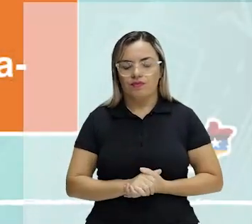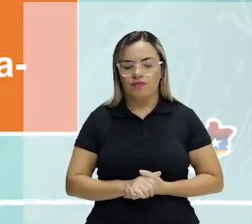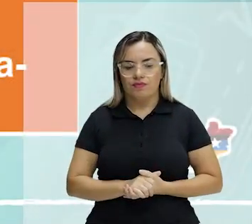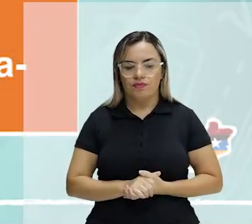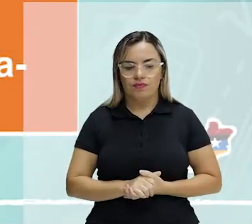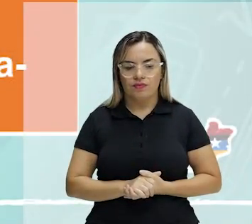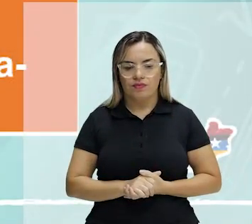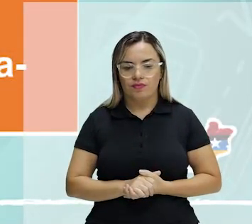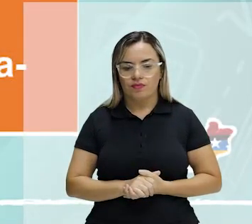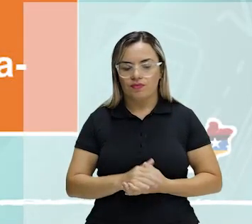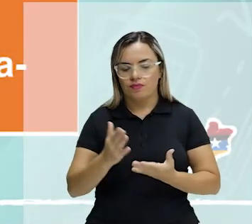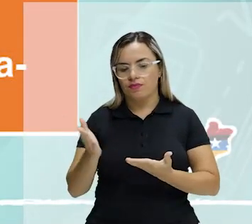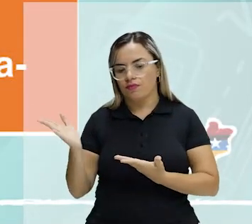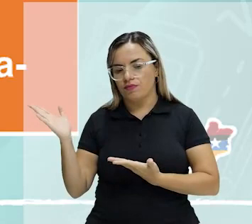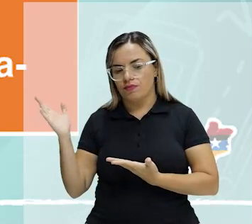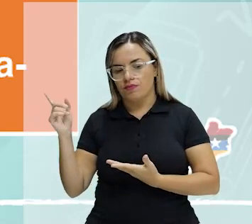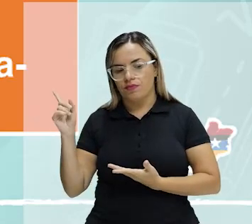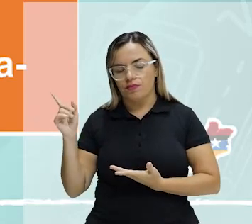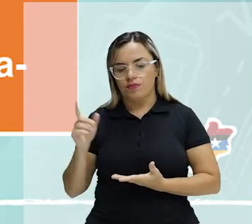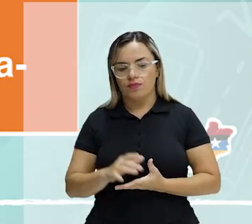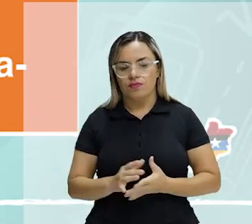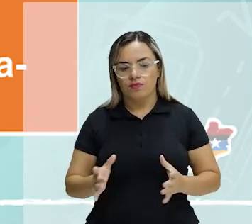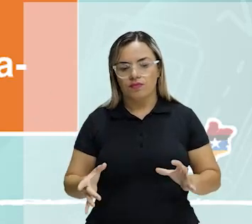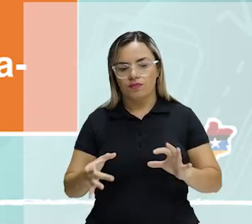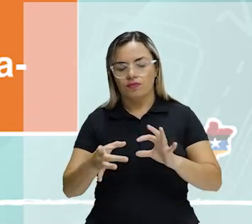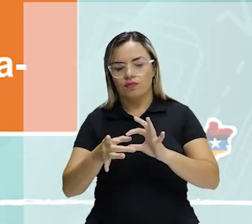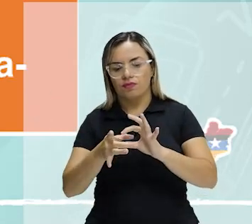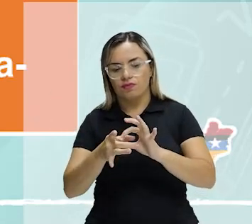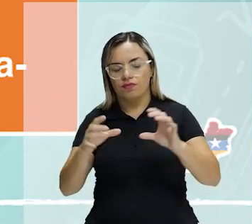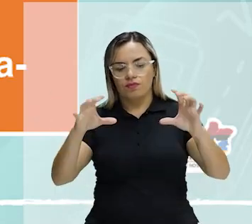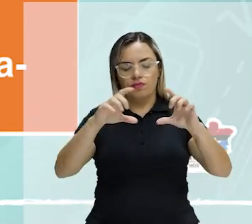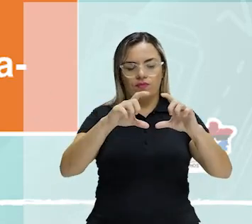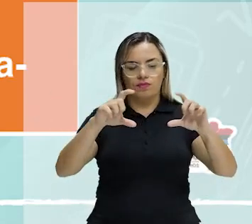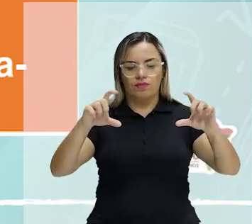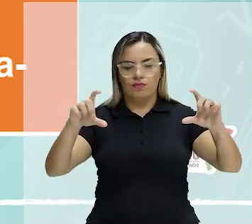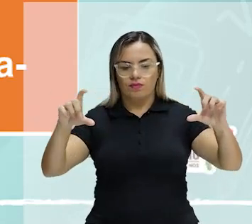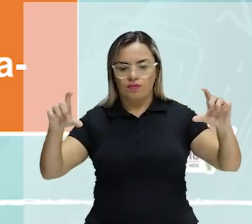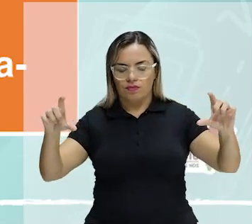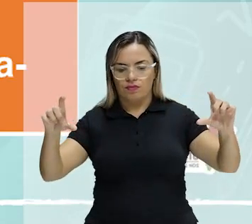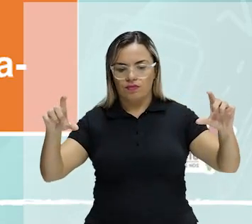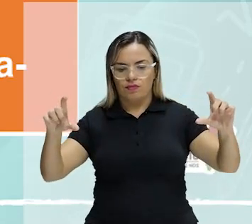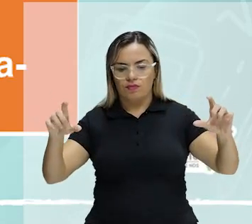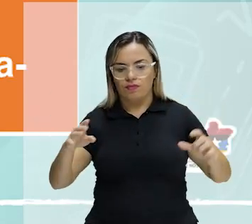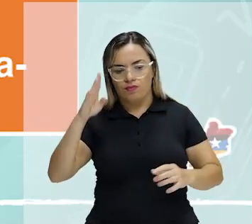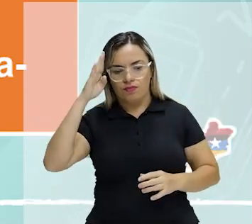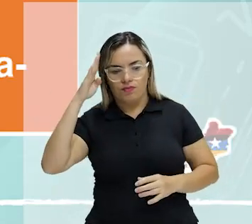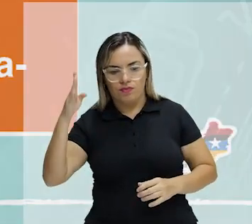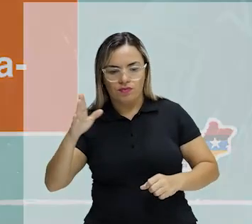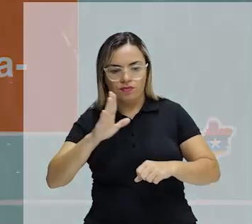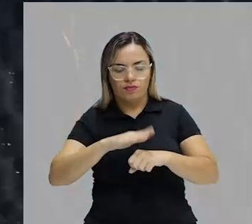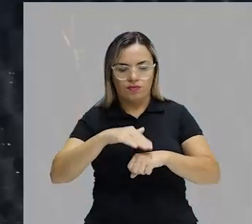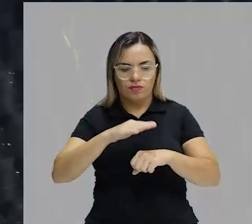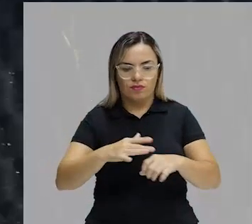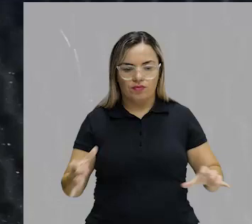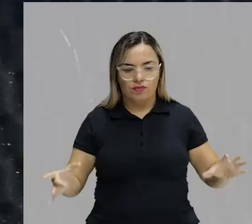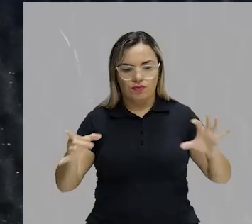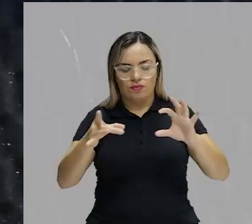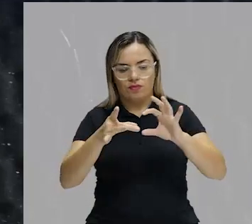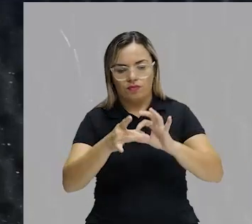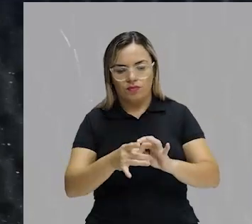a ser a principal. Assim, a conjunção que liga a oração subordinada à oração principal chama-se de